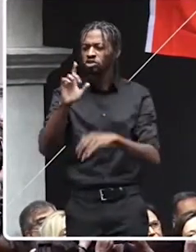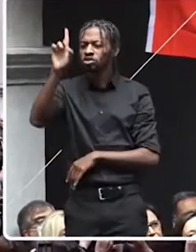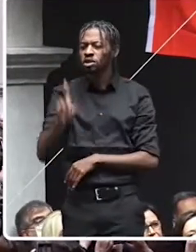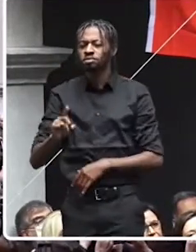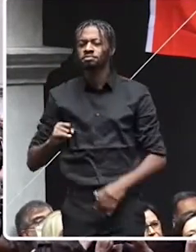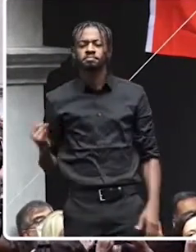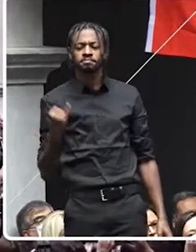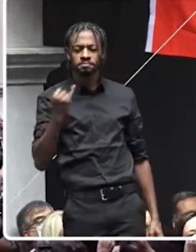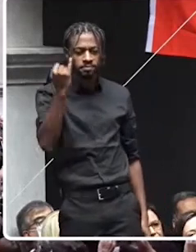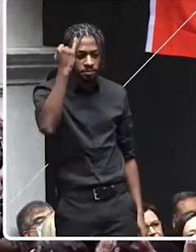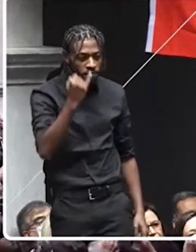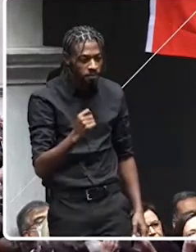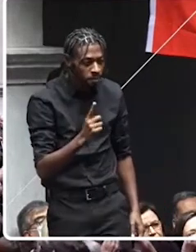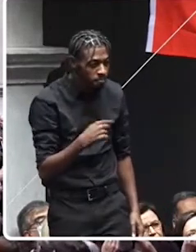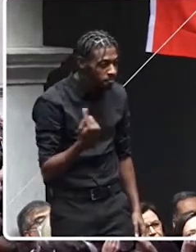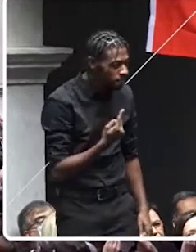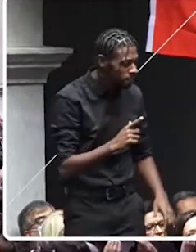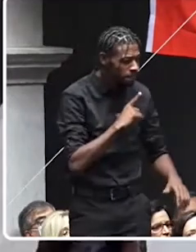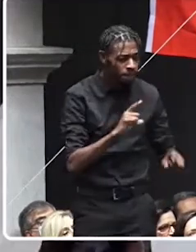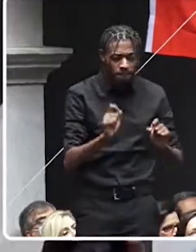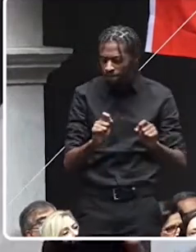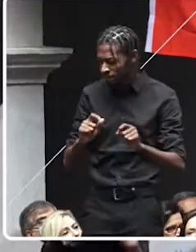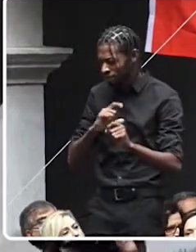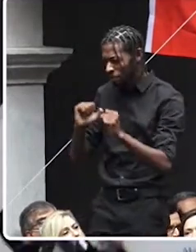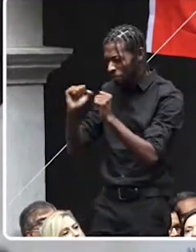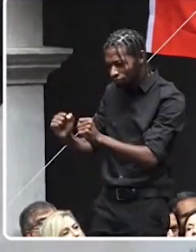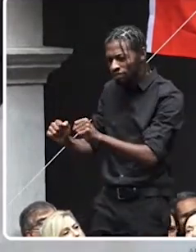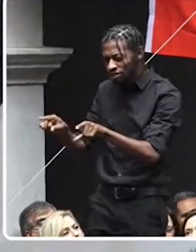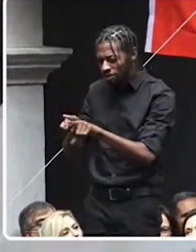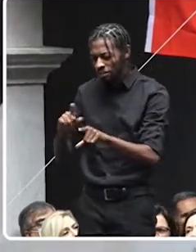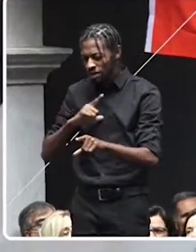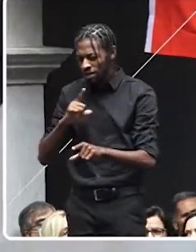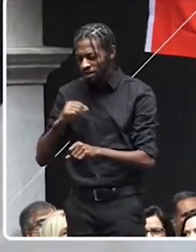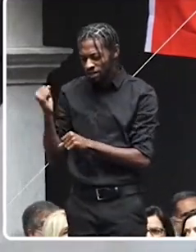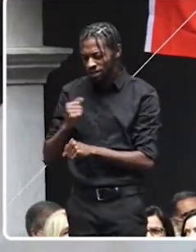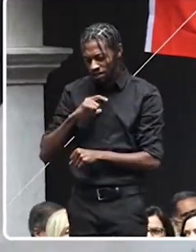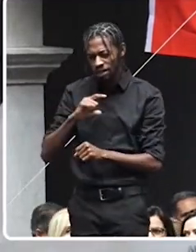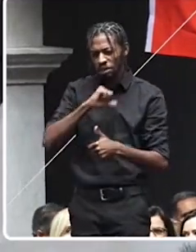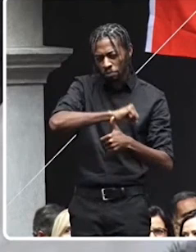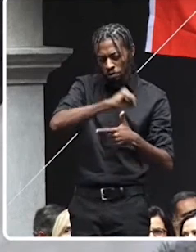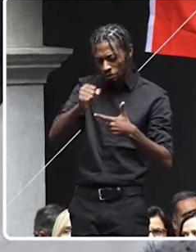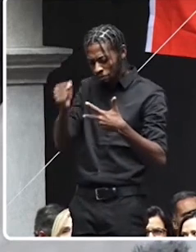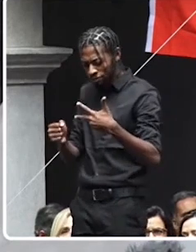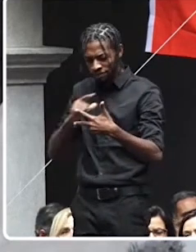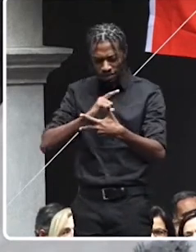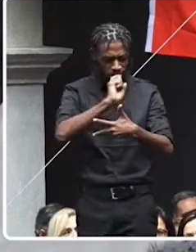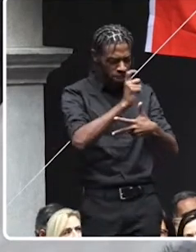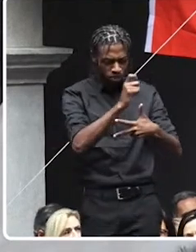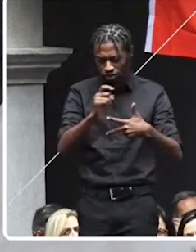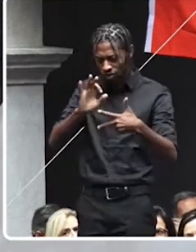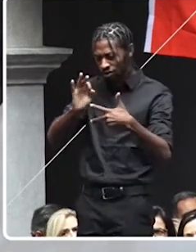fundamentais. Temos os poderes da República, o Executivo, o Legislativo e o